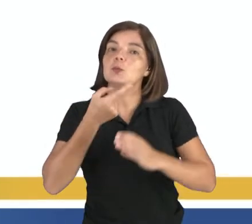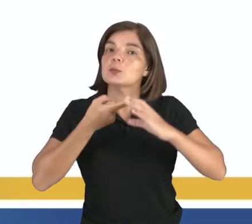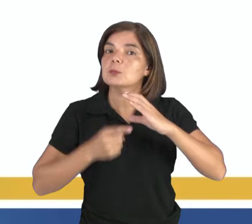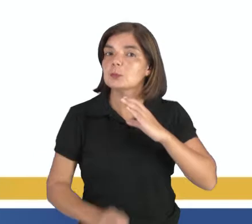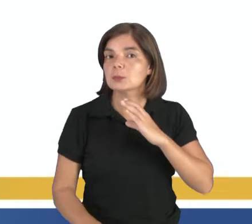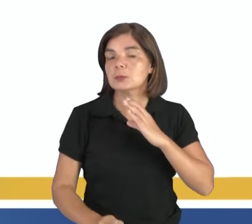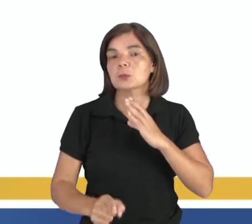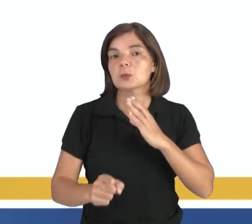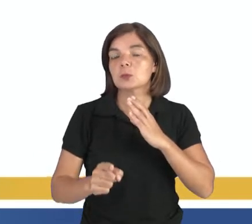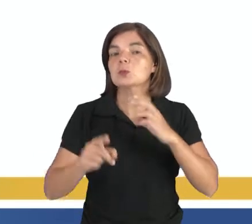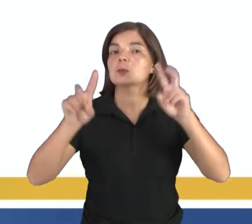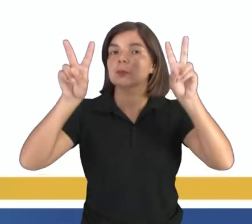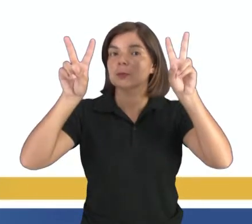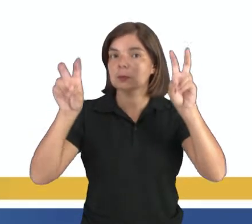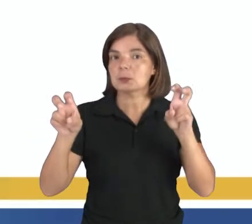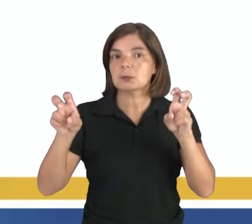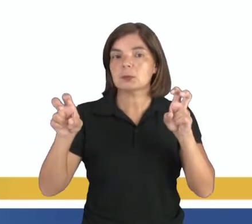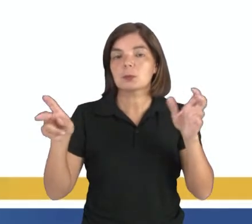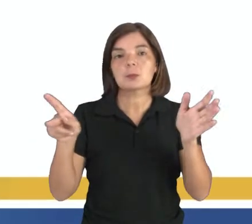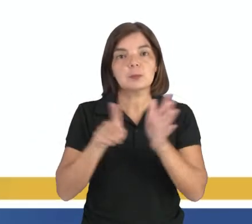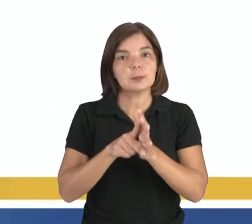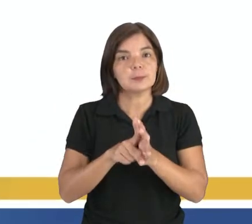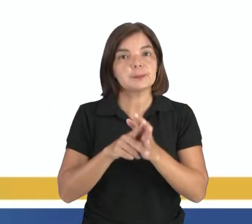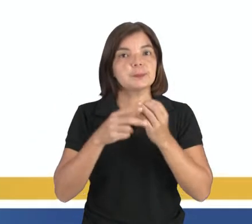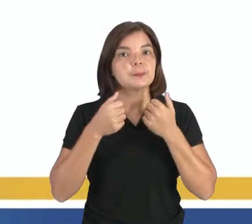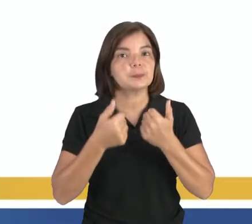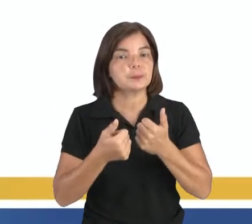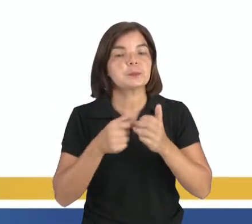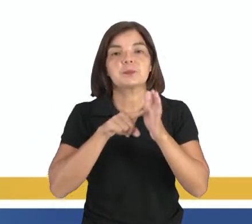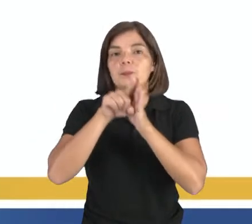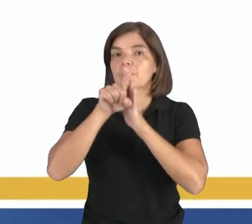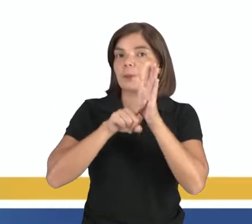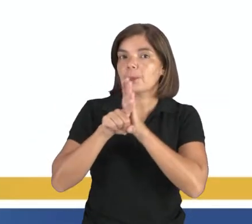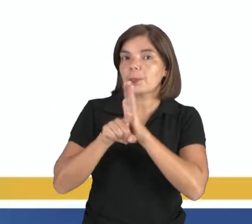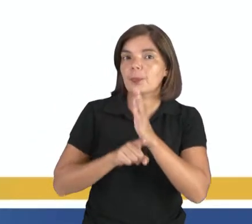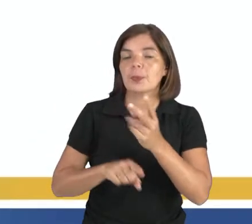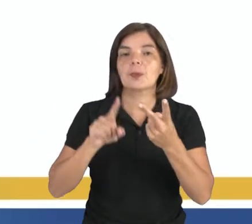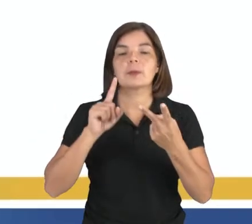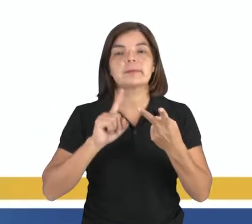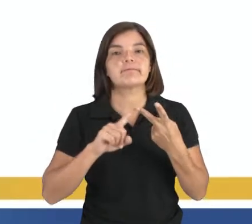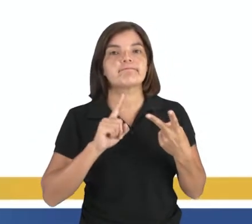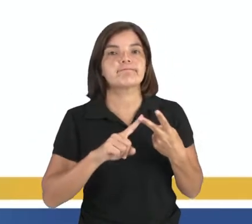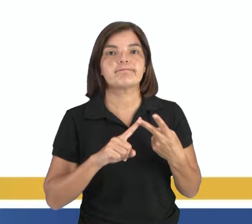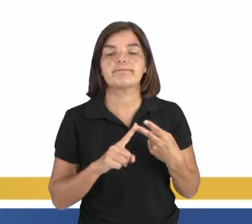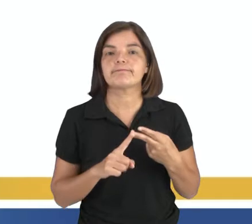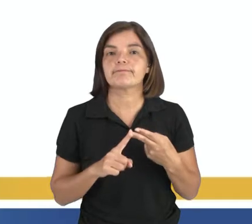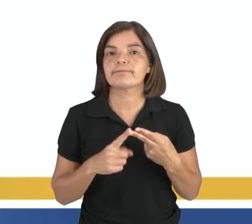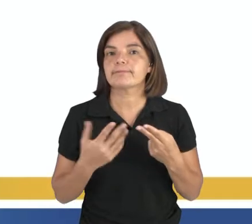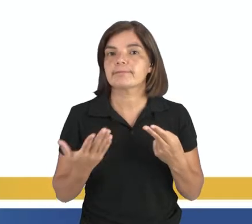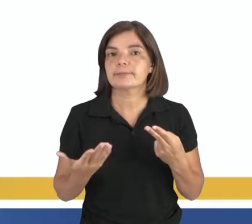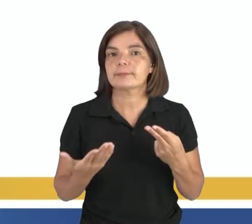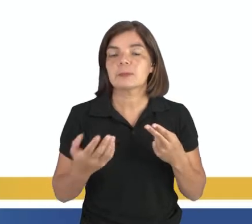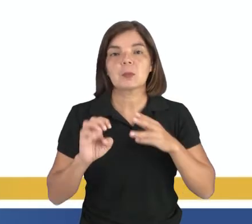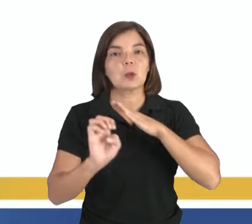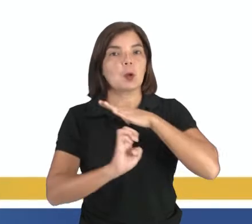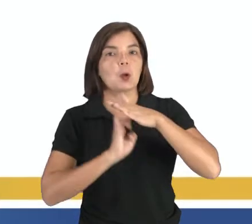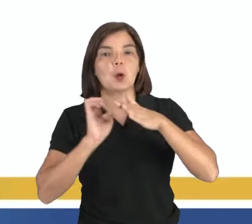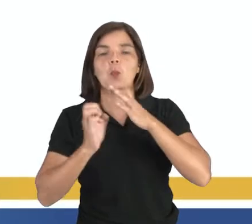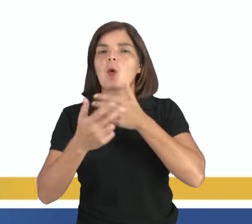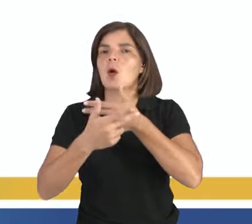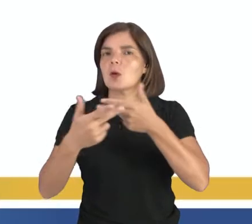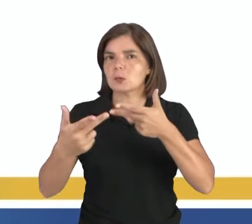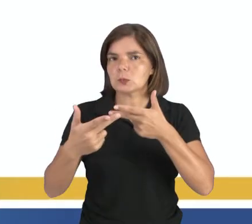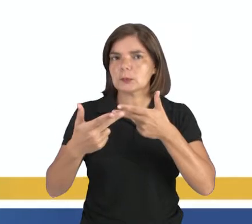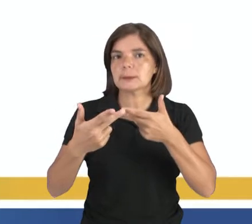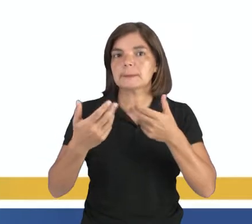conhecimento sobre um assunto específico, tá bom? Um cientista ou uma empresa, algo